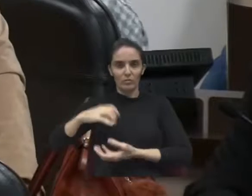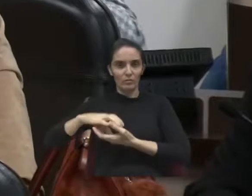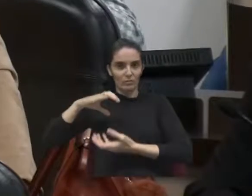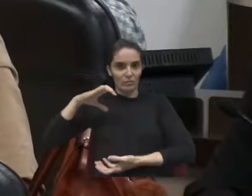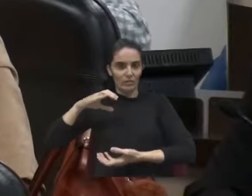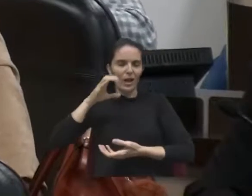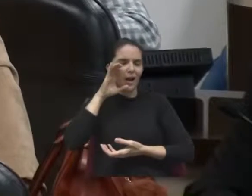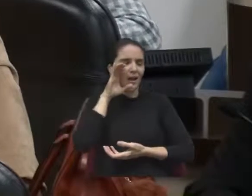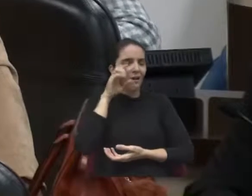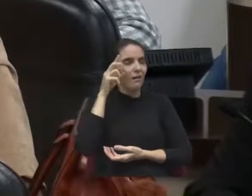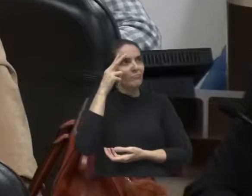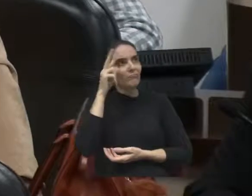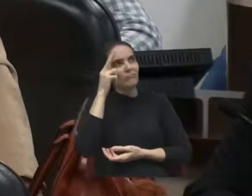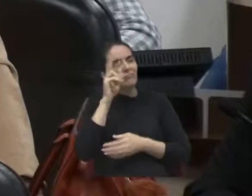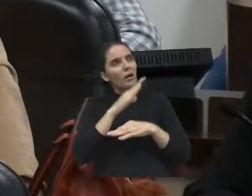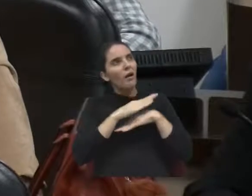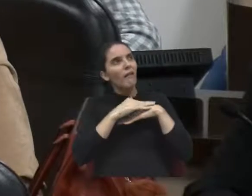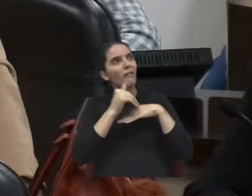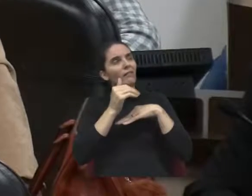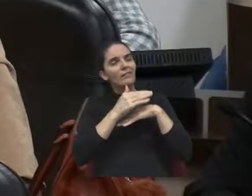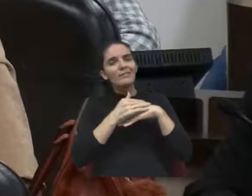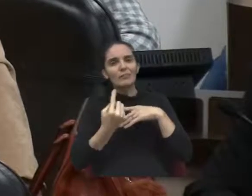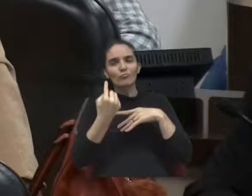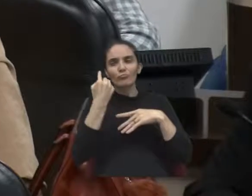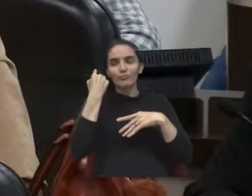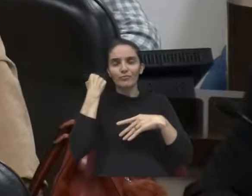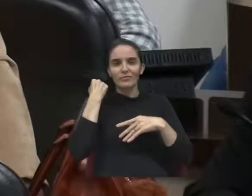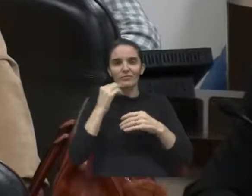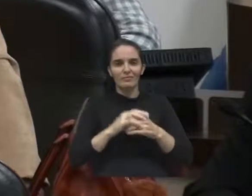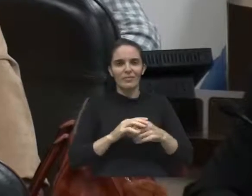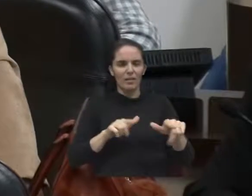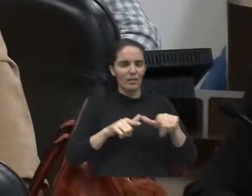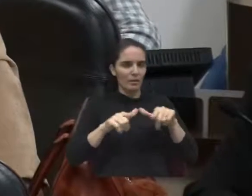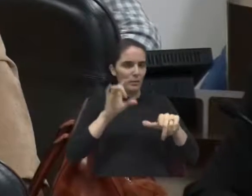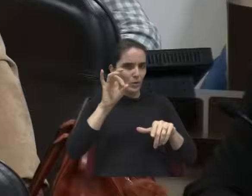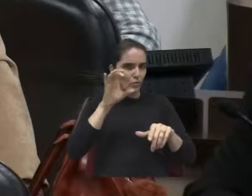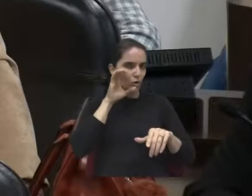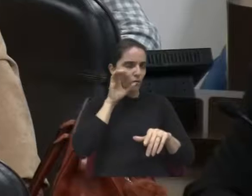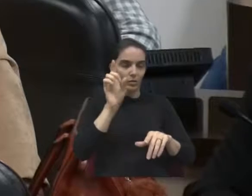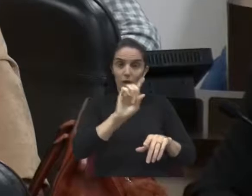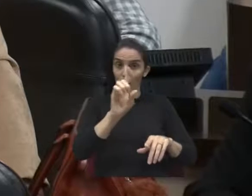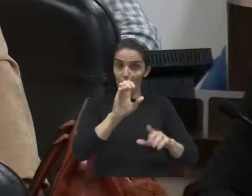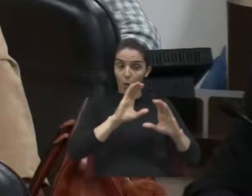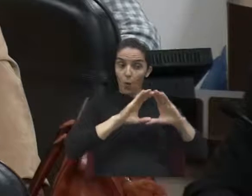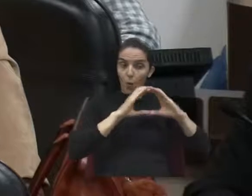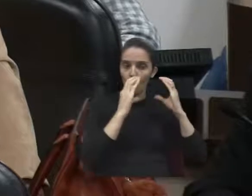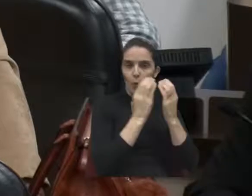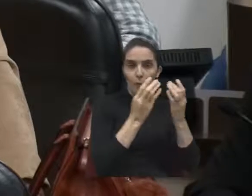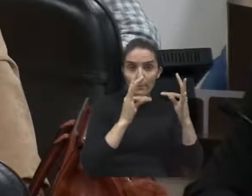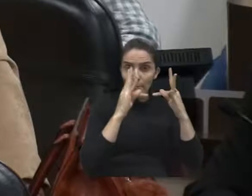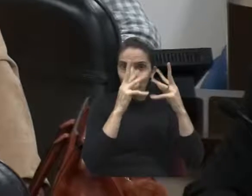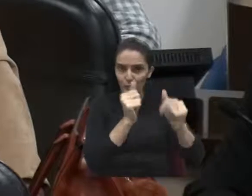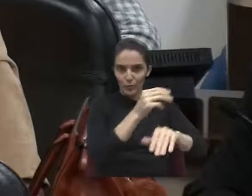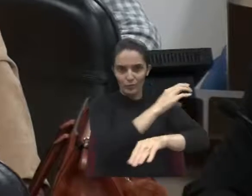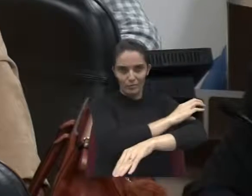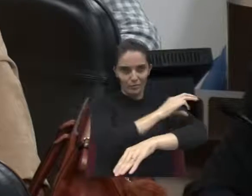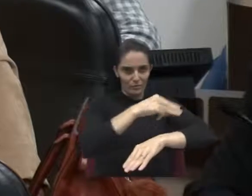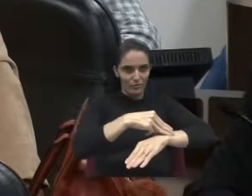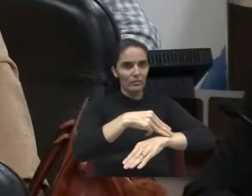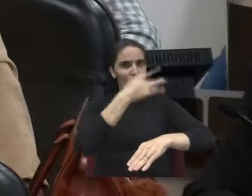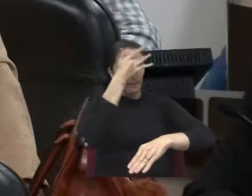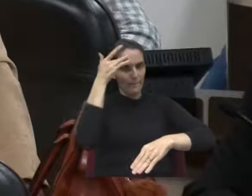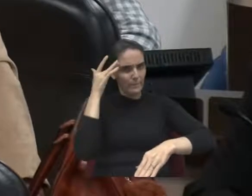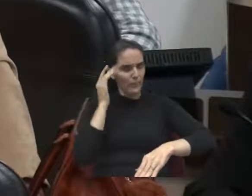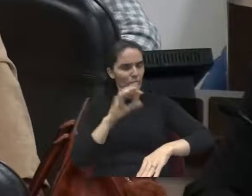carinho, pelo trabalho que foi desenvolvido não por mim, mas por toda a equipe do CEPROSOM. um pessoal que realmente regaça a manga